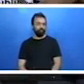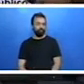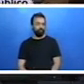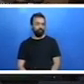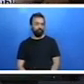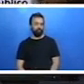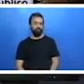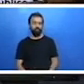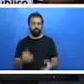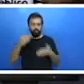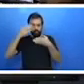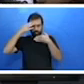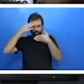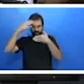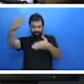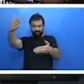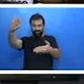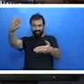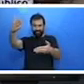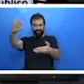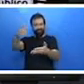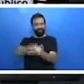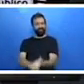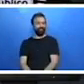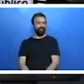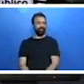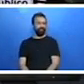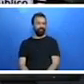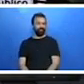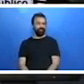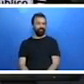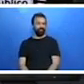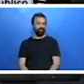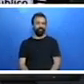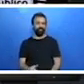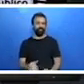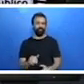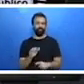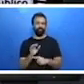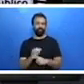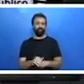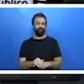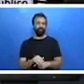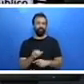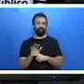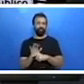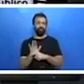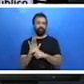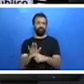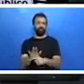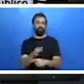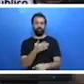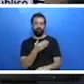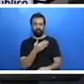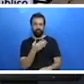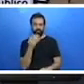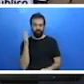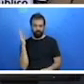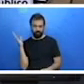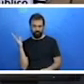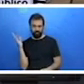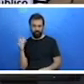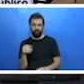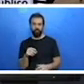Nos nossos agradecimentos, tá? Aqui nós vamos agradecer a colaboração do Álvaro Coimbra na gravação dos áudios que vocês